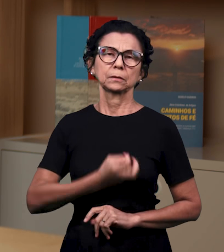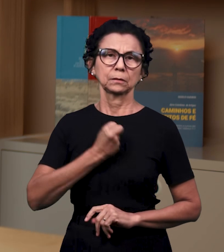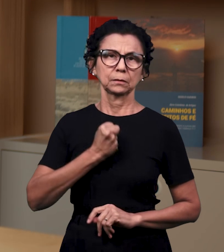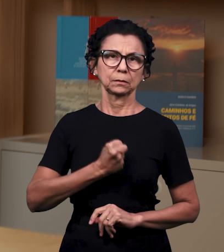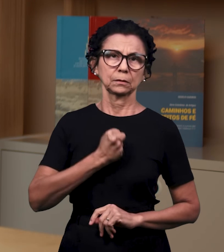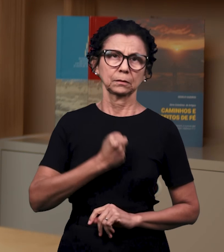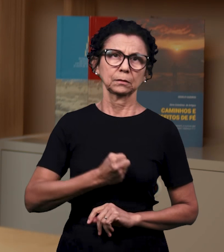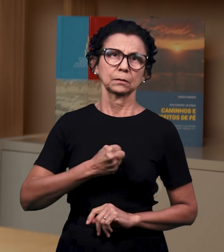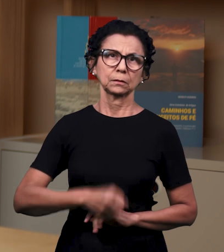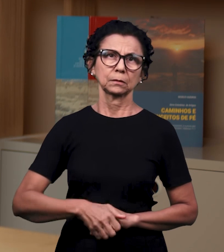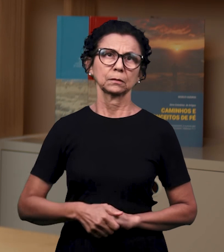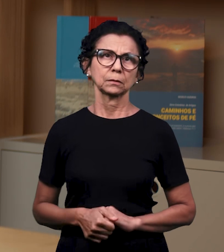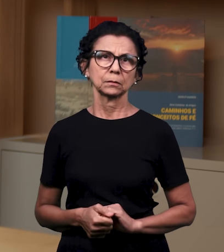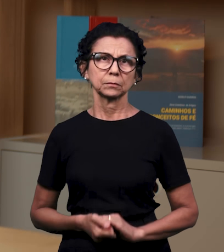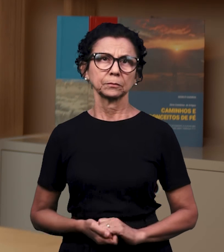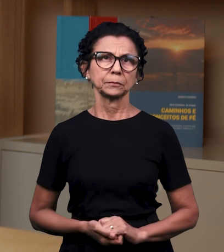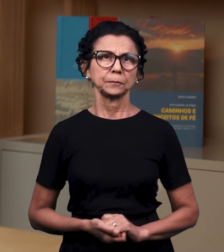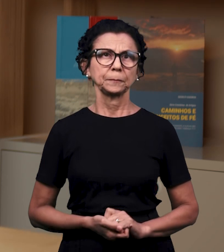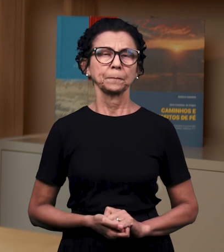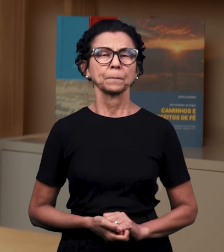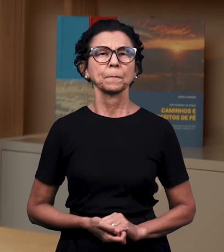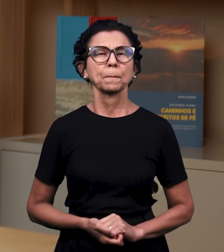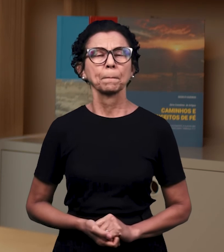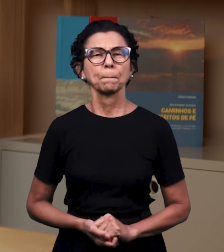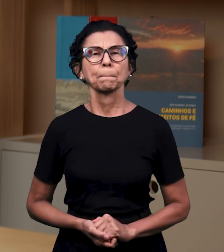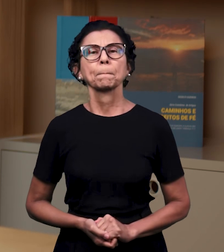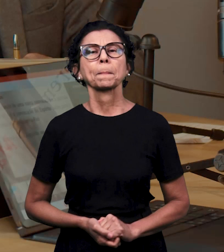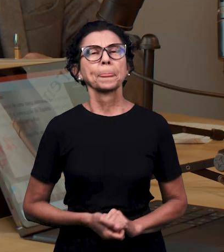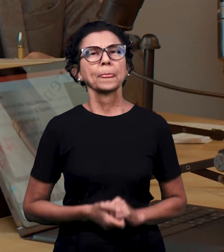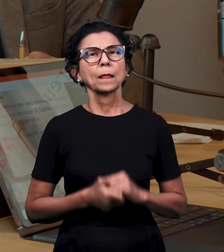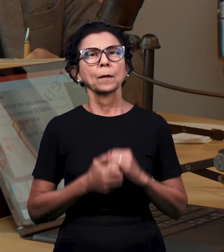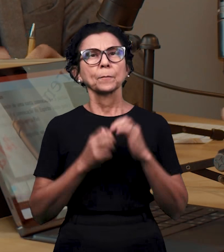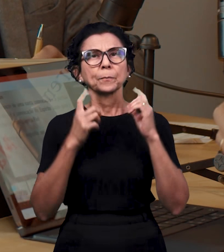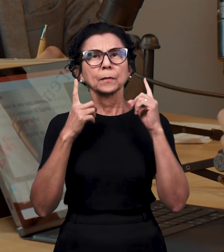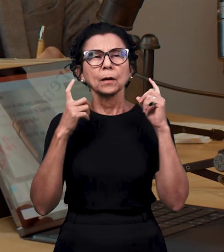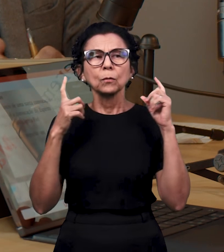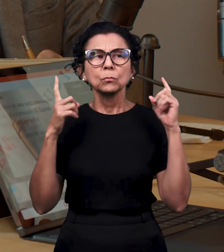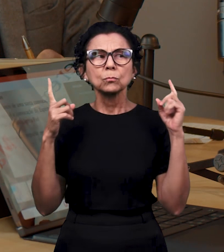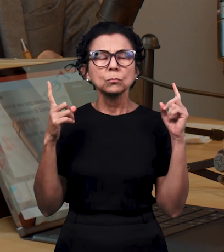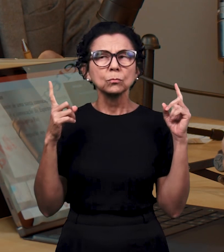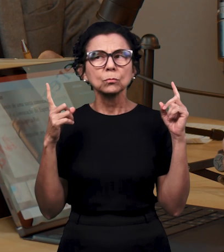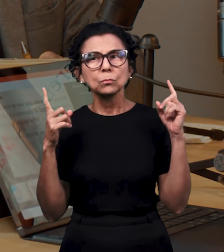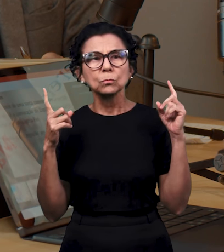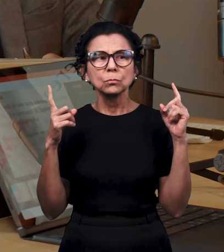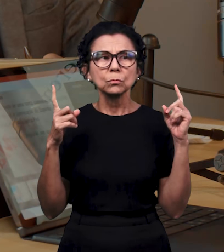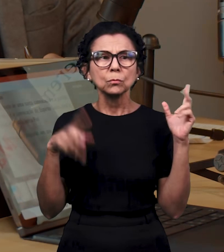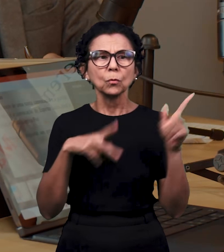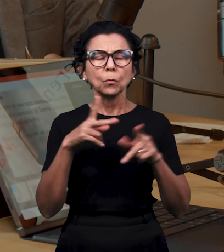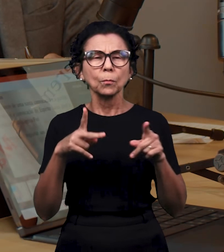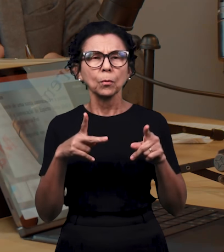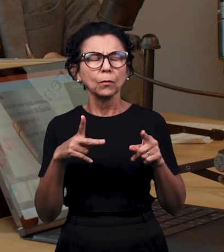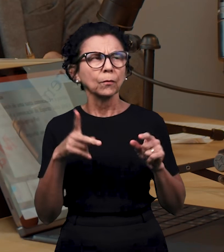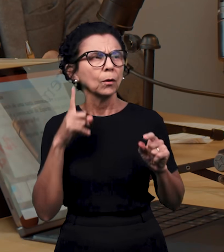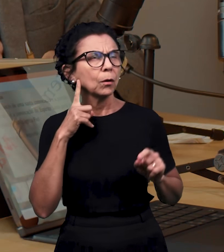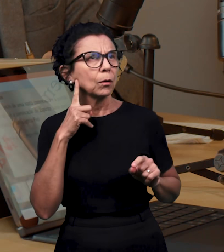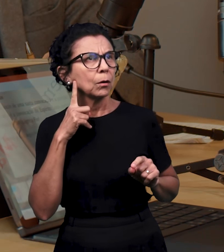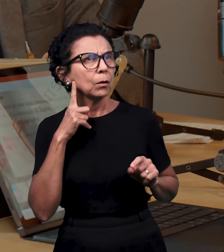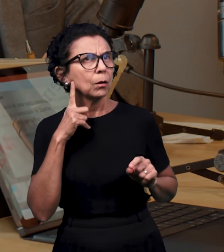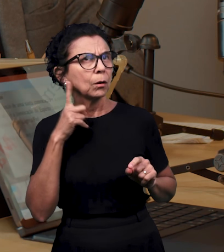que o momento do arrebatamento, esse momento solene, a igreja possa estar pronta. E o povo conhecia esses toques,